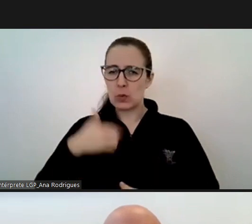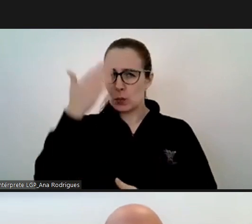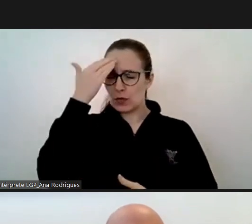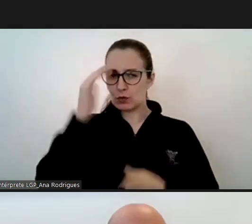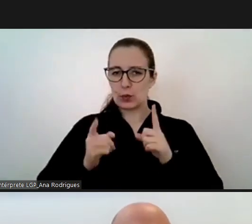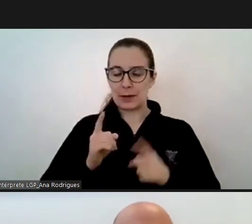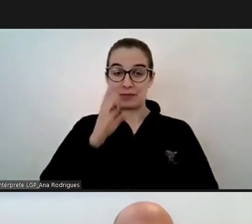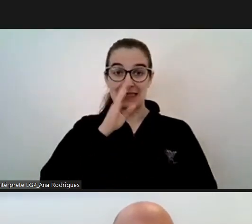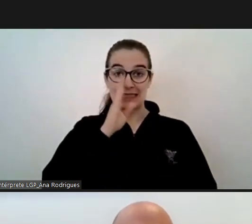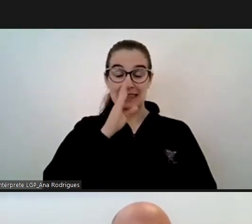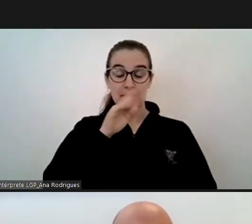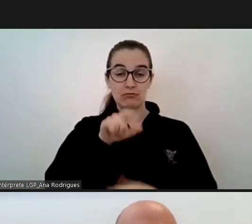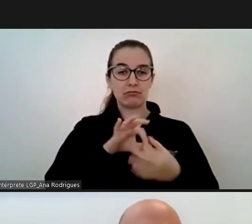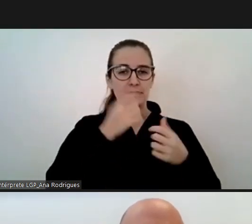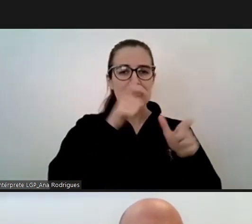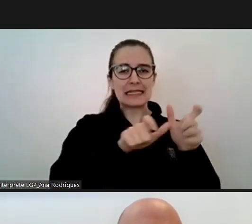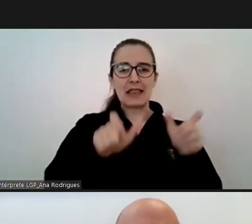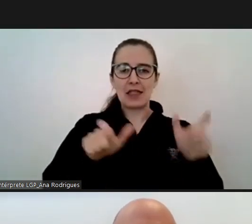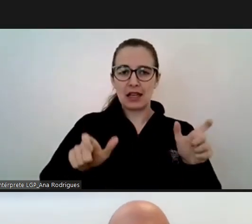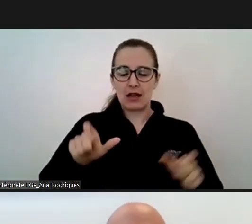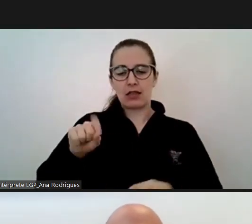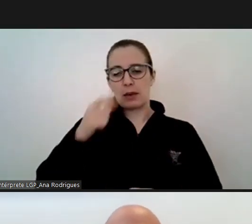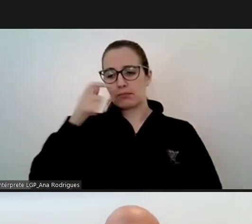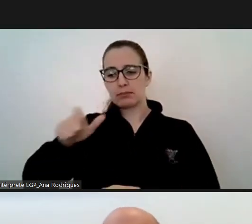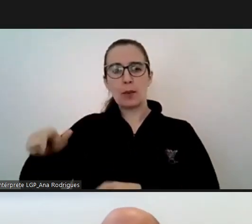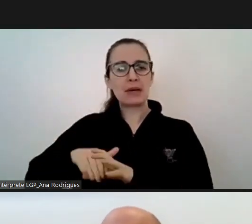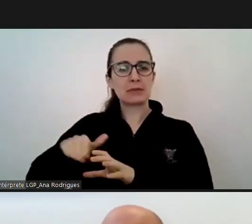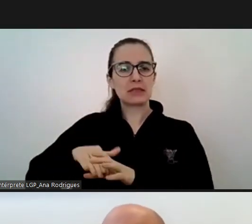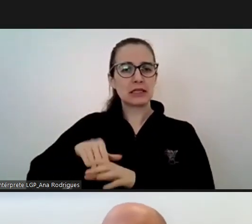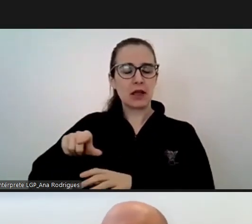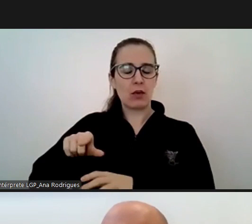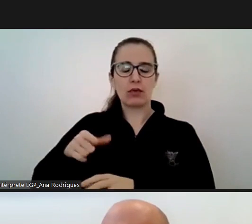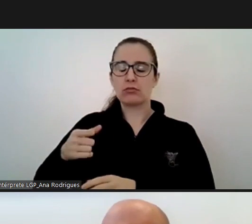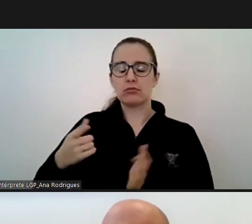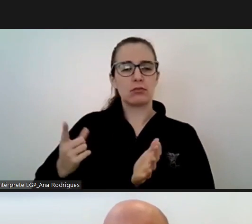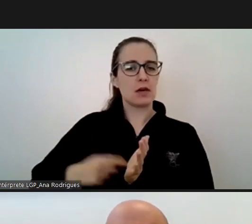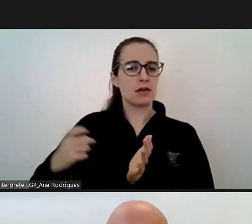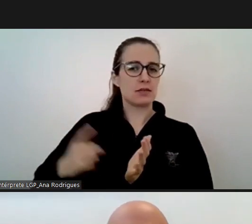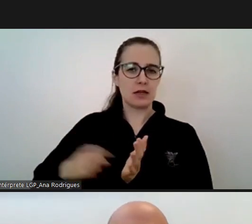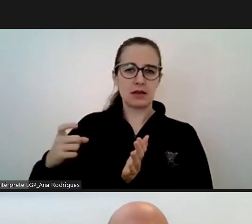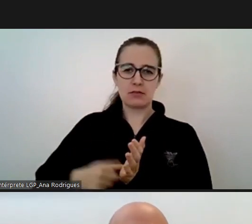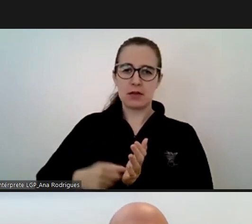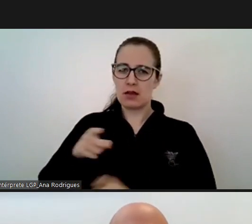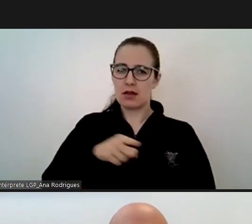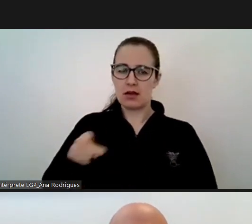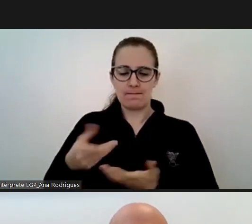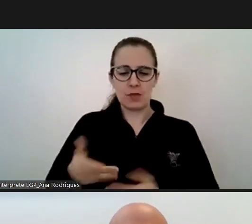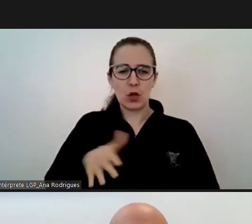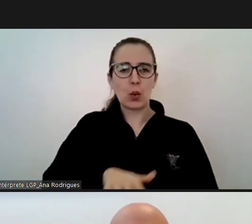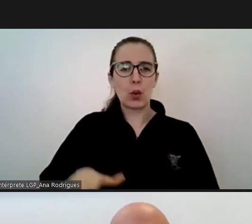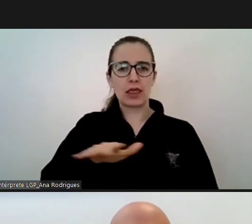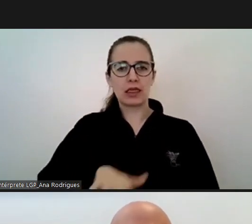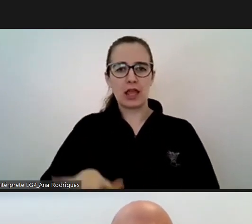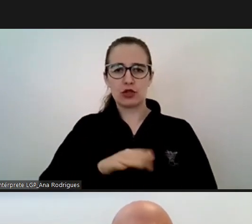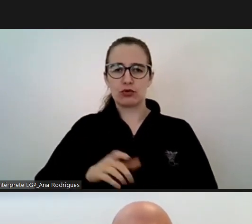esta dimensão da cidadania e da participação é absolutamente essencial no contexto, naturalmente, de um